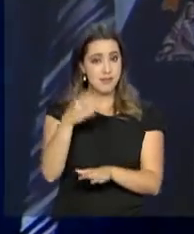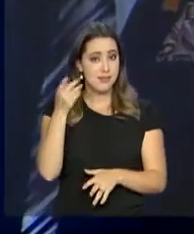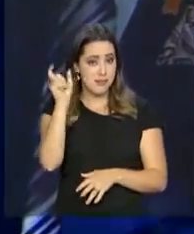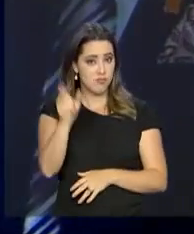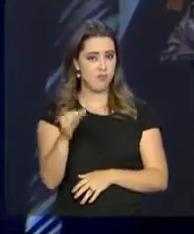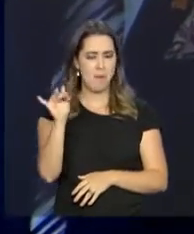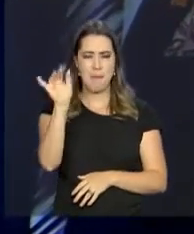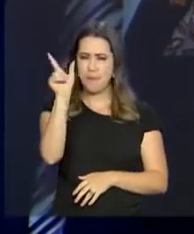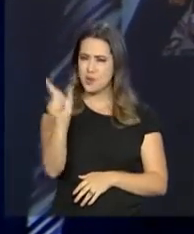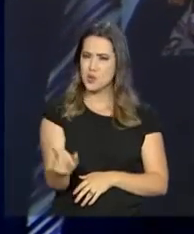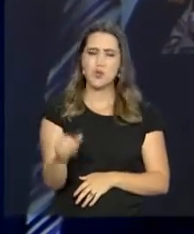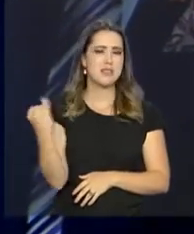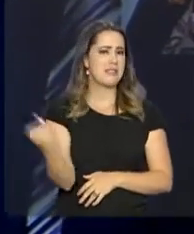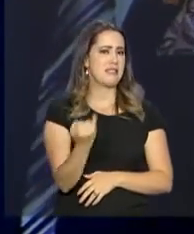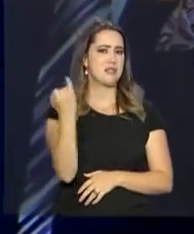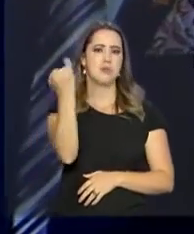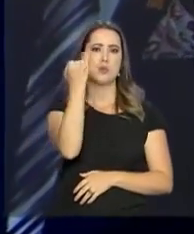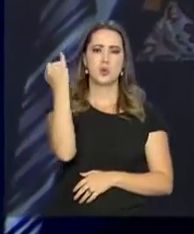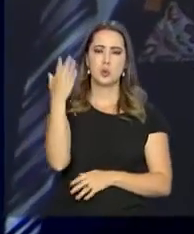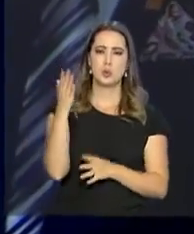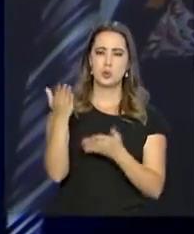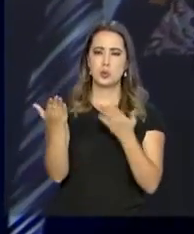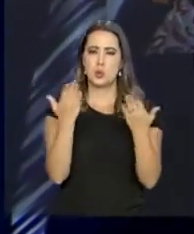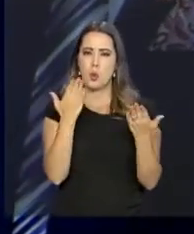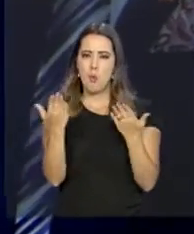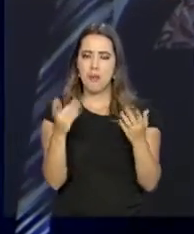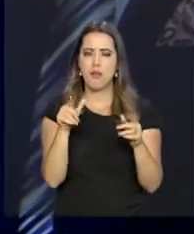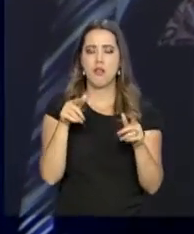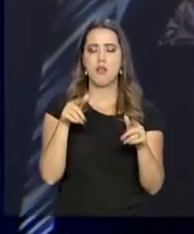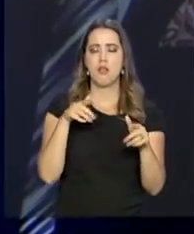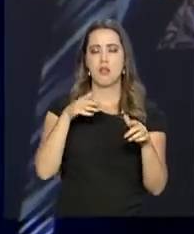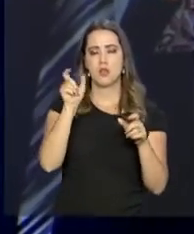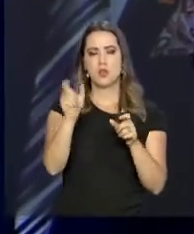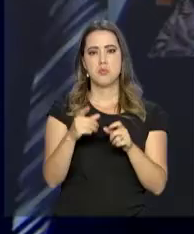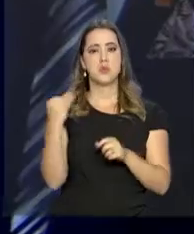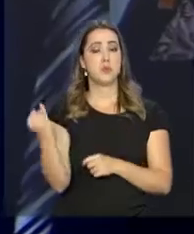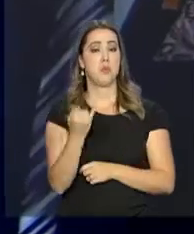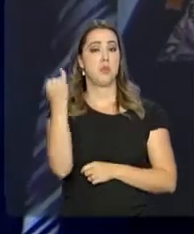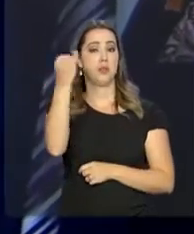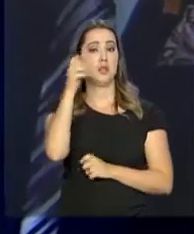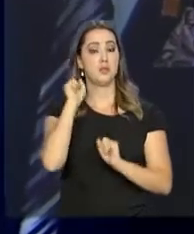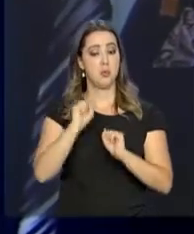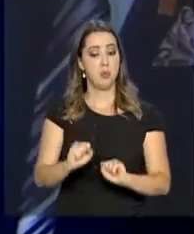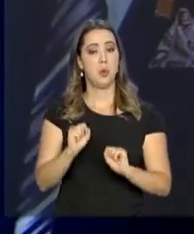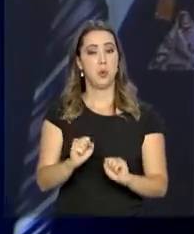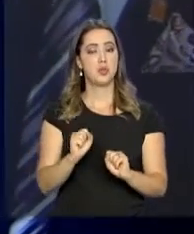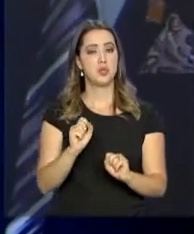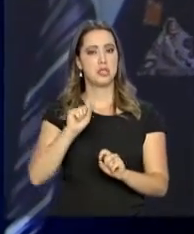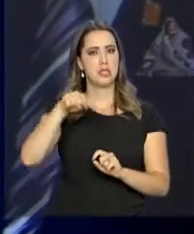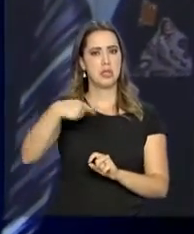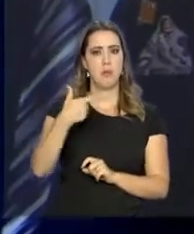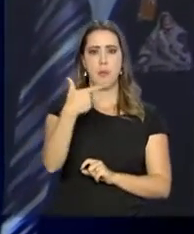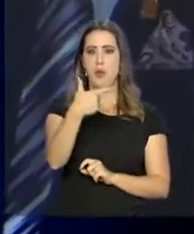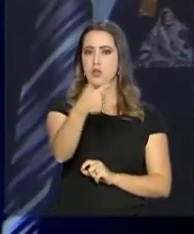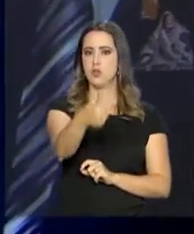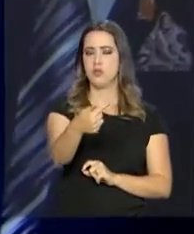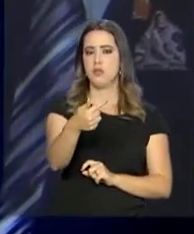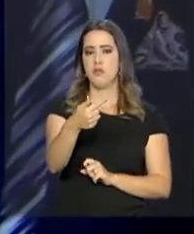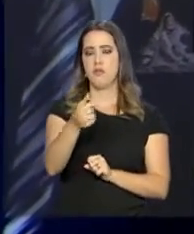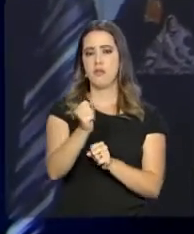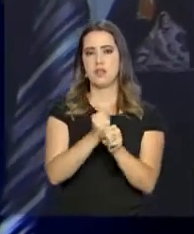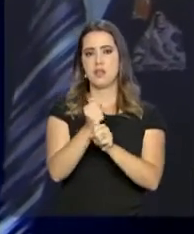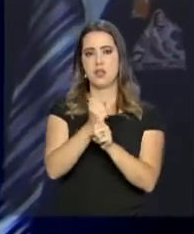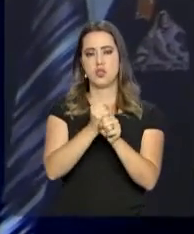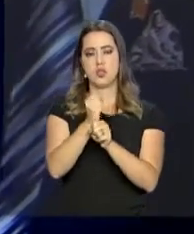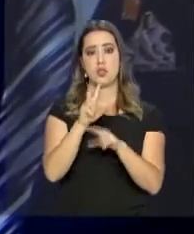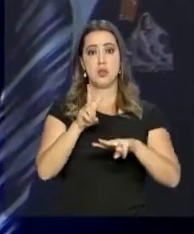que é um exemplo de moderação, de equilíbrio, de unidade. Foi capaz, depois de passar 27 anos na prisão,